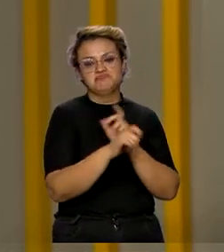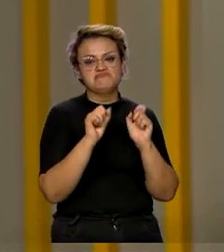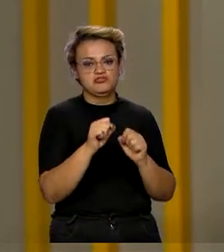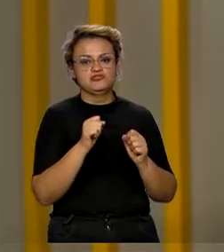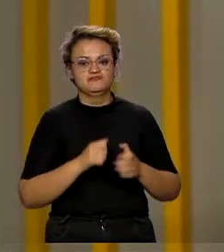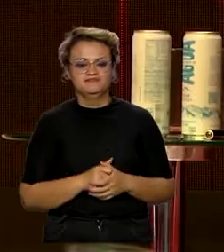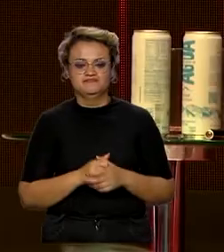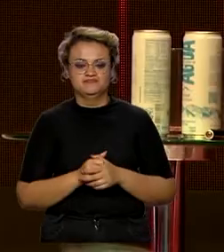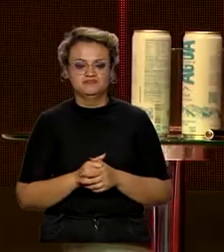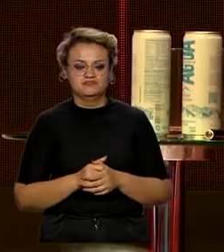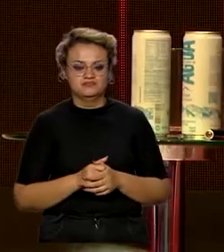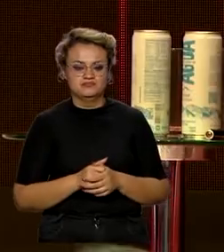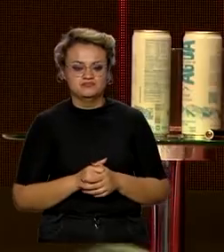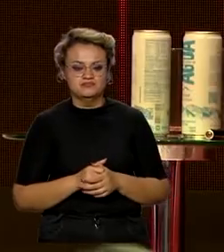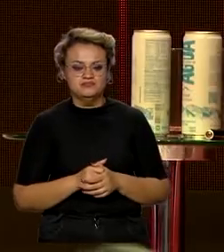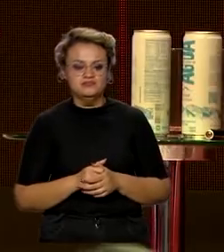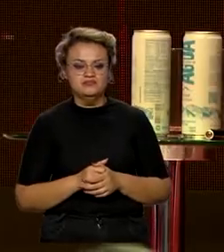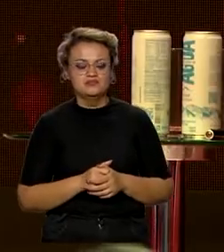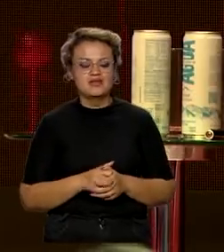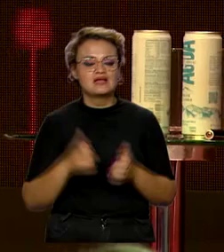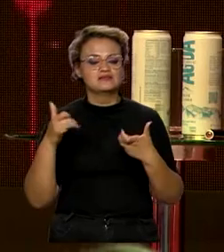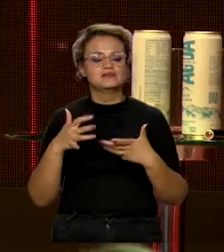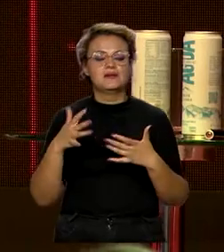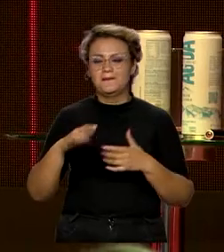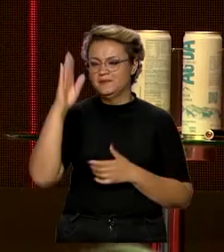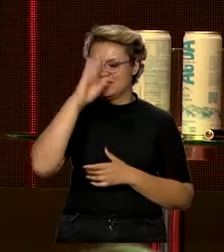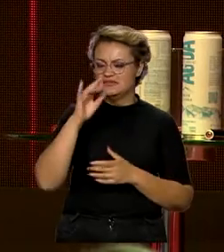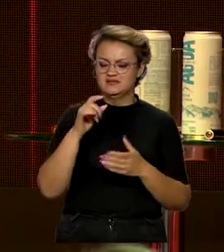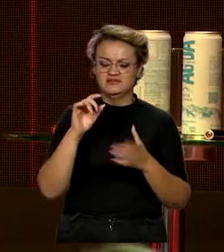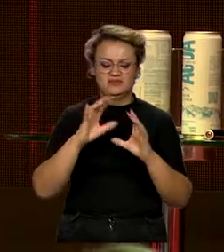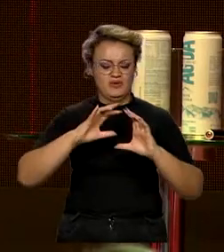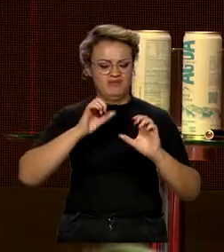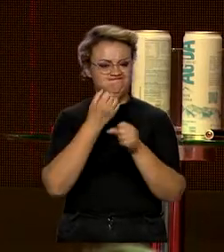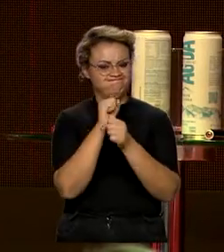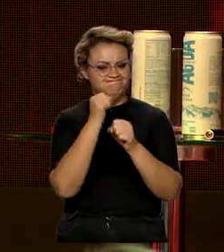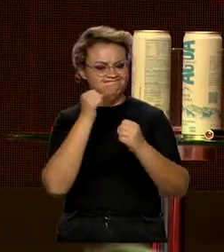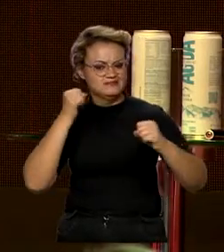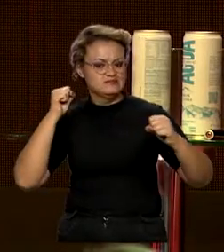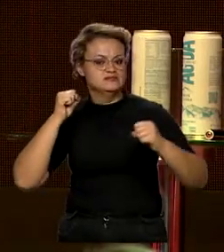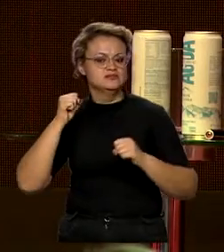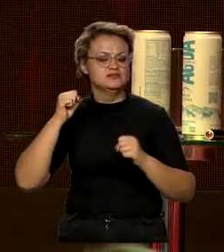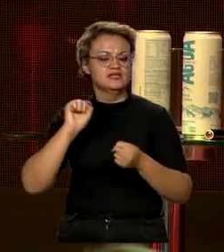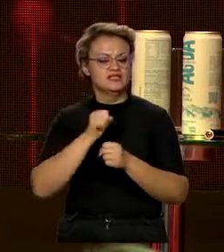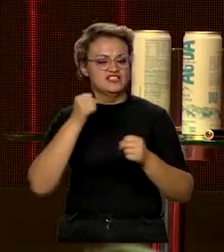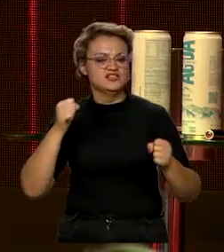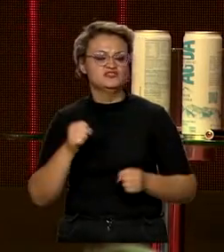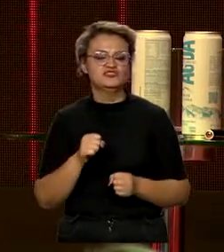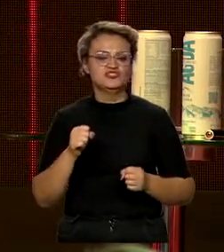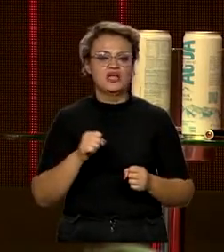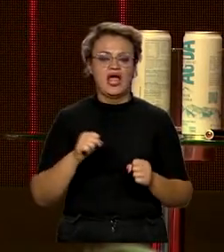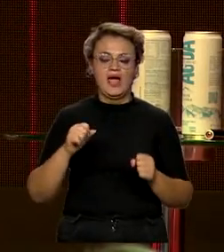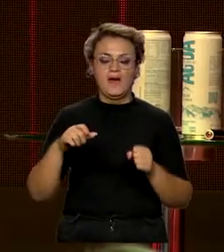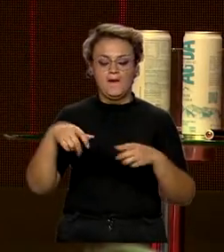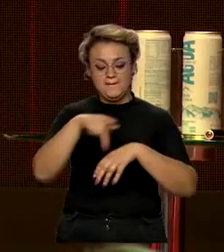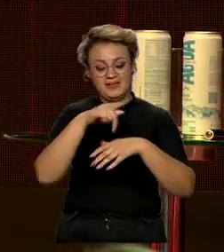estrangeiros. O país tem dimensões continentais, quinto maior do